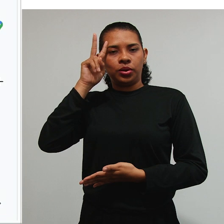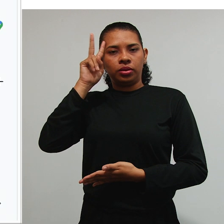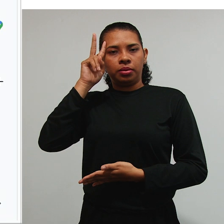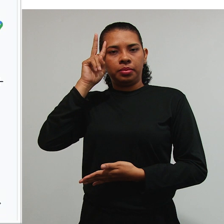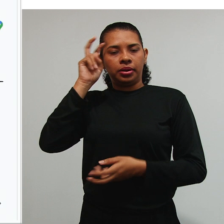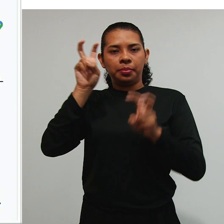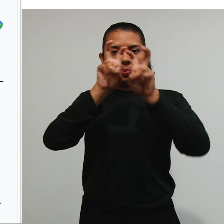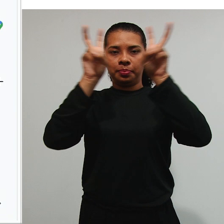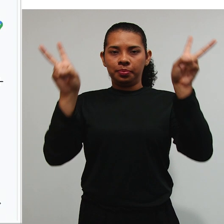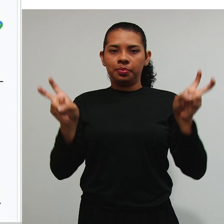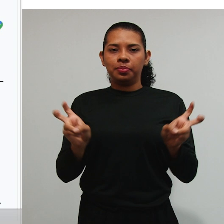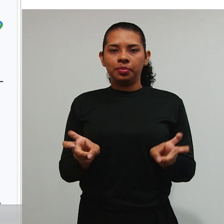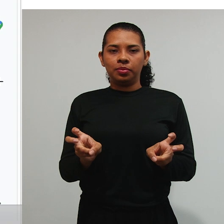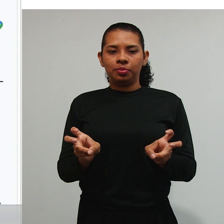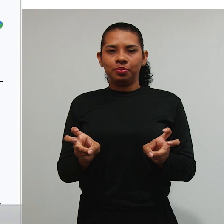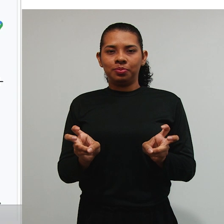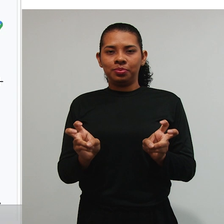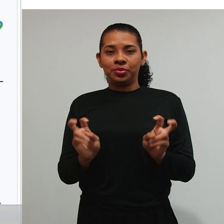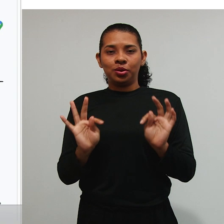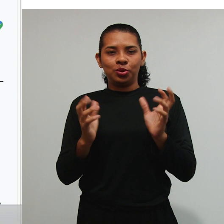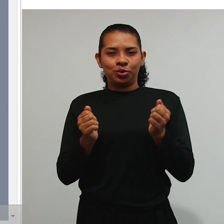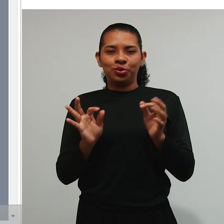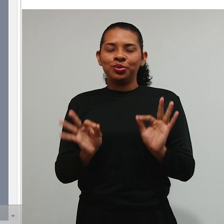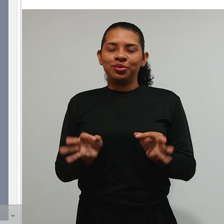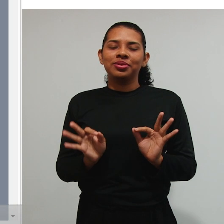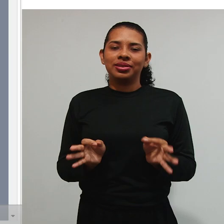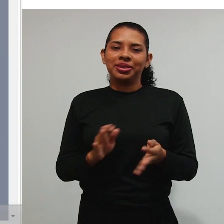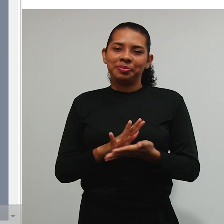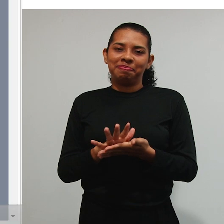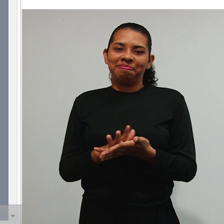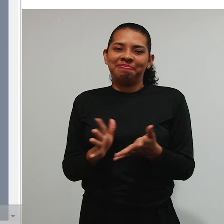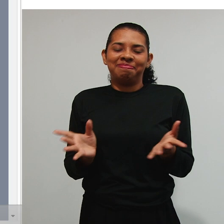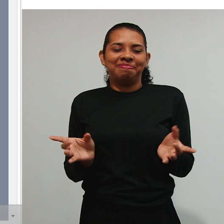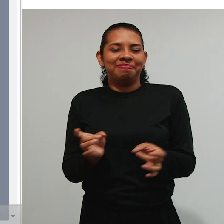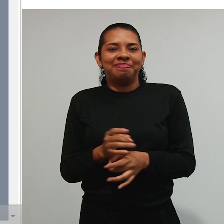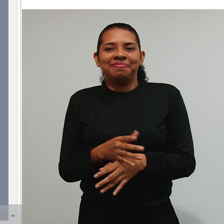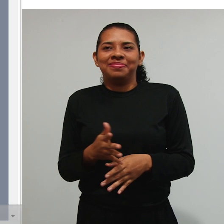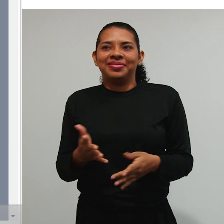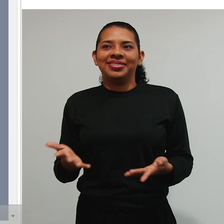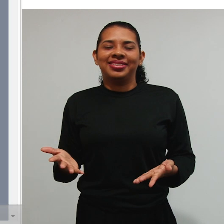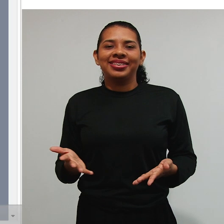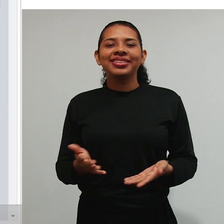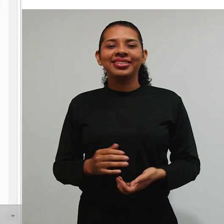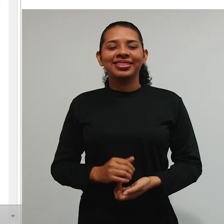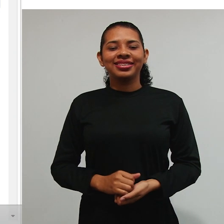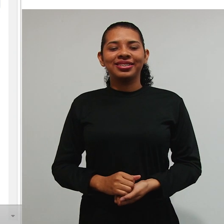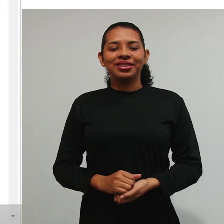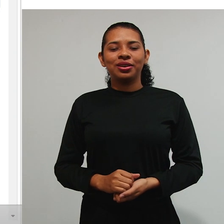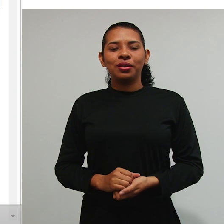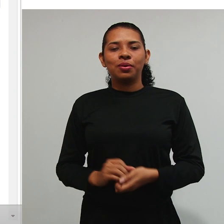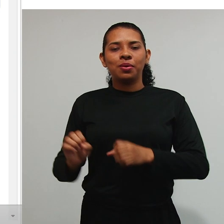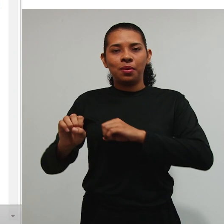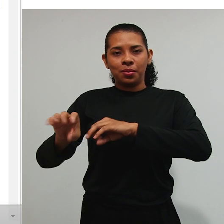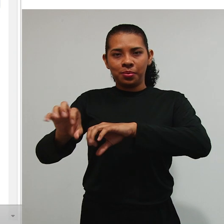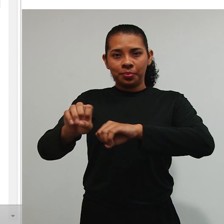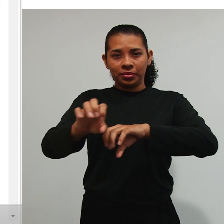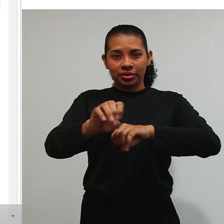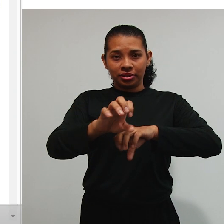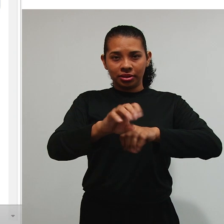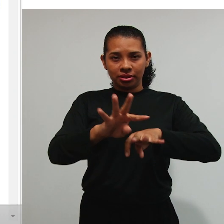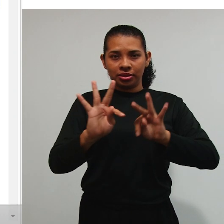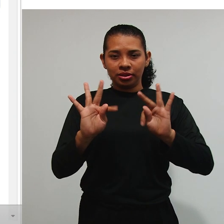tópico da seção. Tudo certo e nada resolvido, evidentemente. Então, essas são as nossas